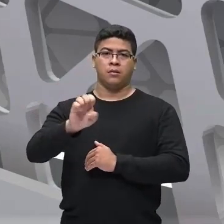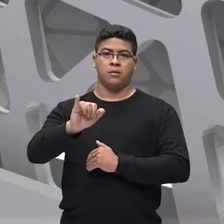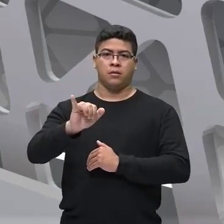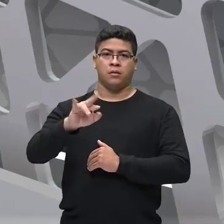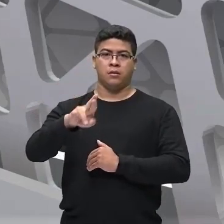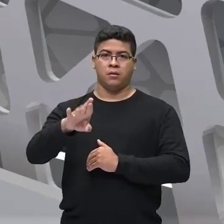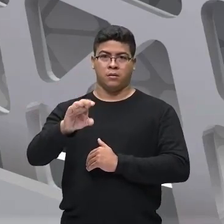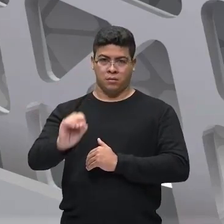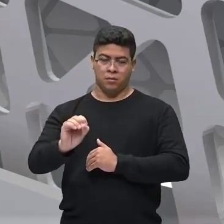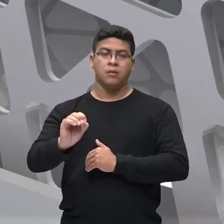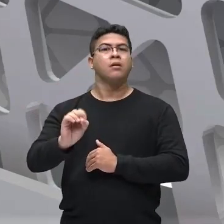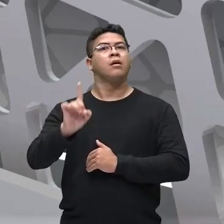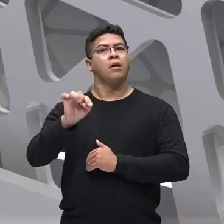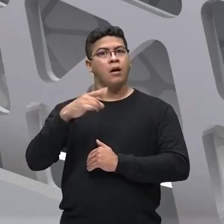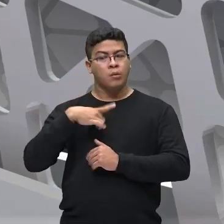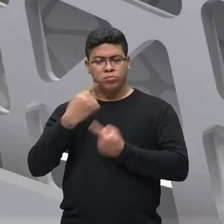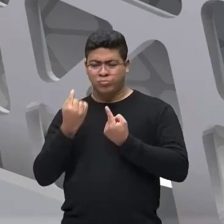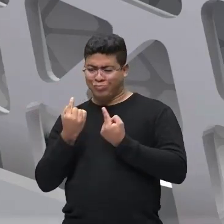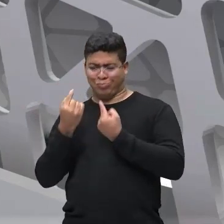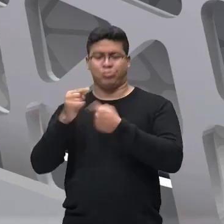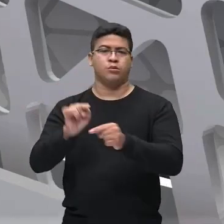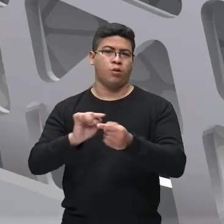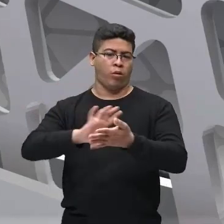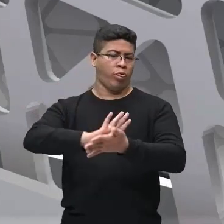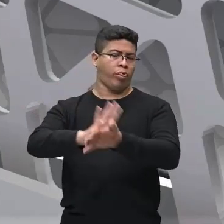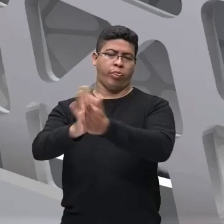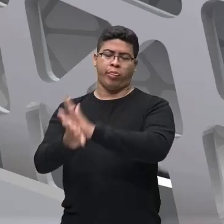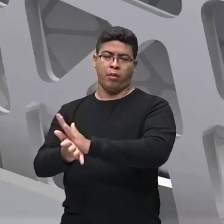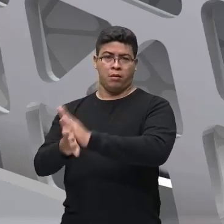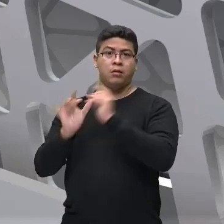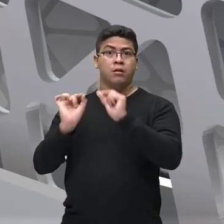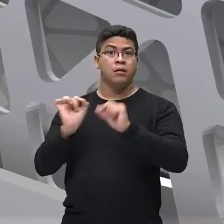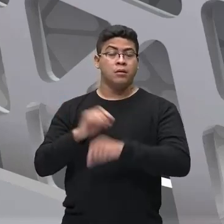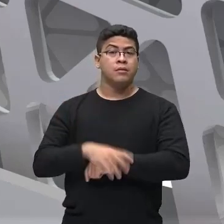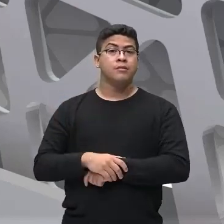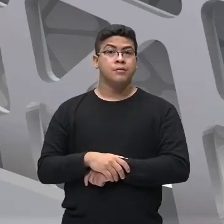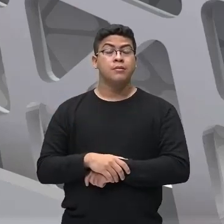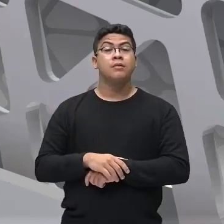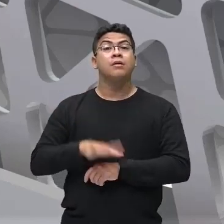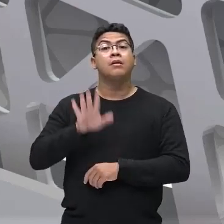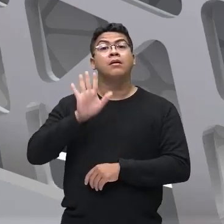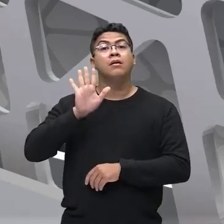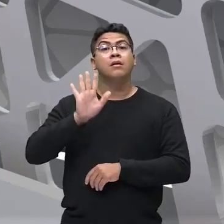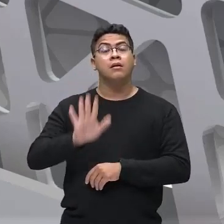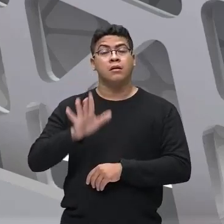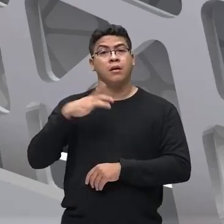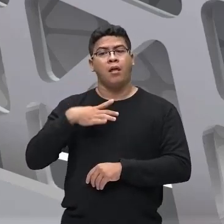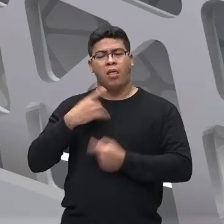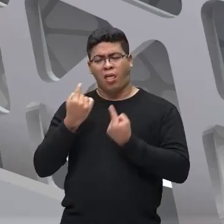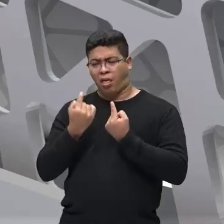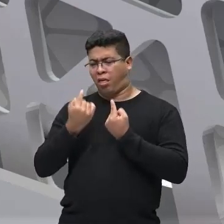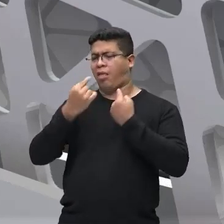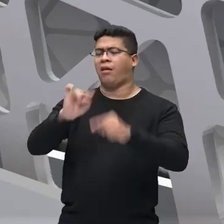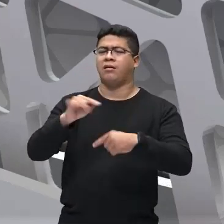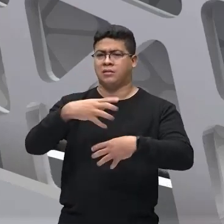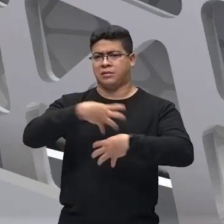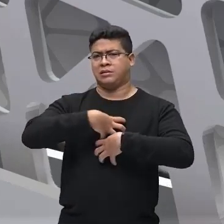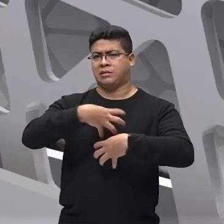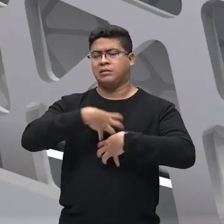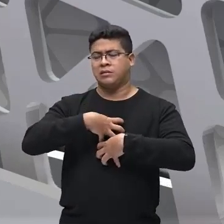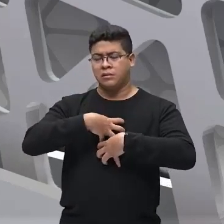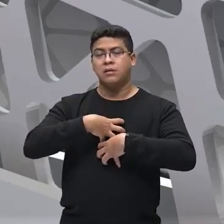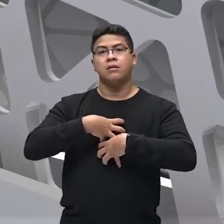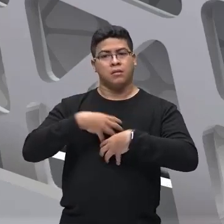por grupos fundamentalistas, e esse ódio está sendo sofrido fisicamente pelos seus